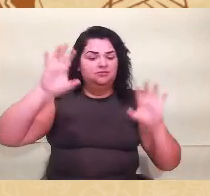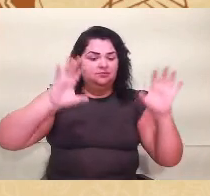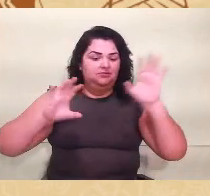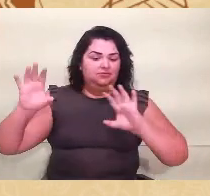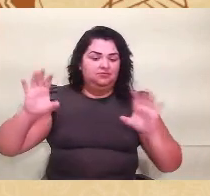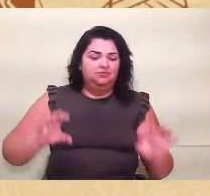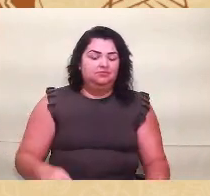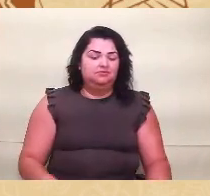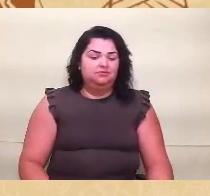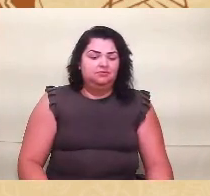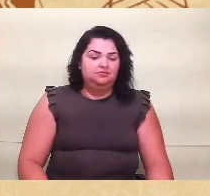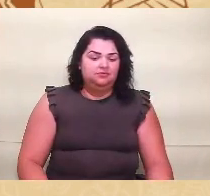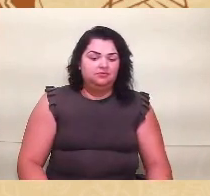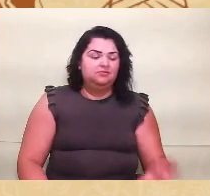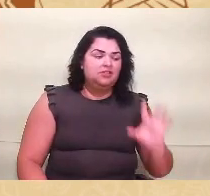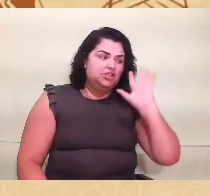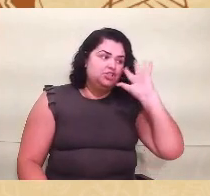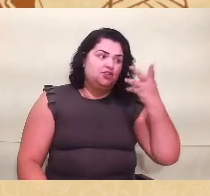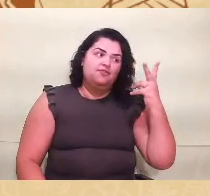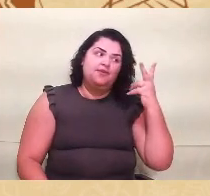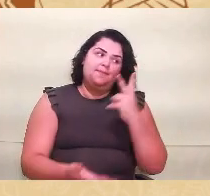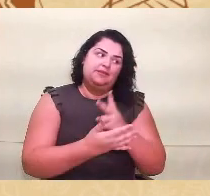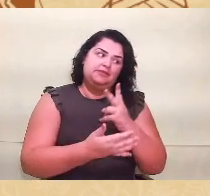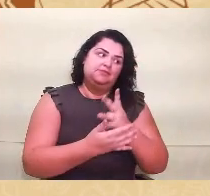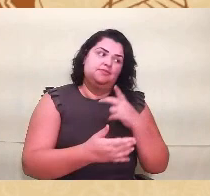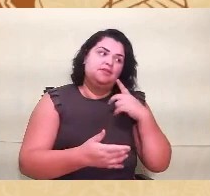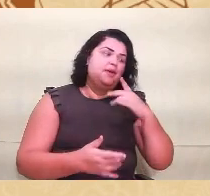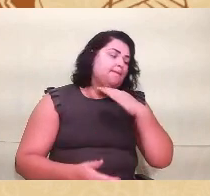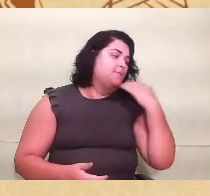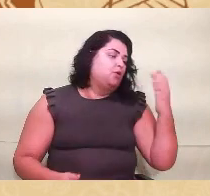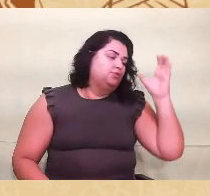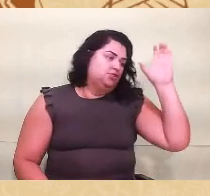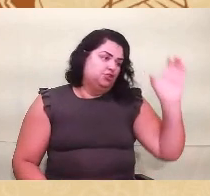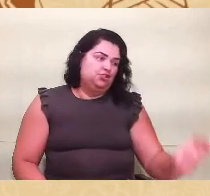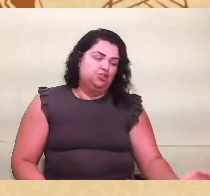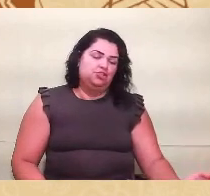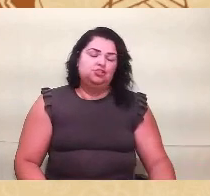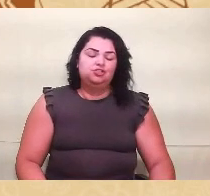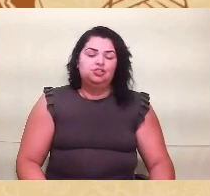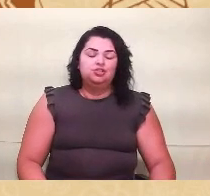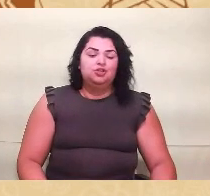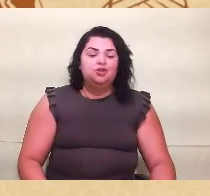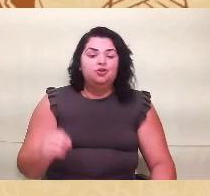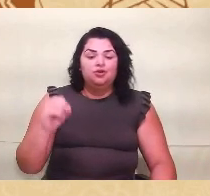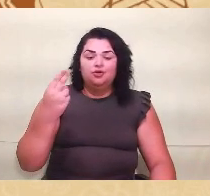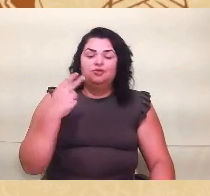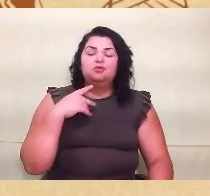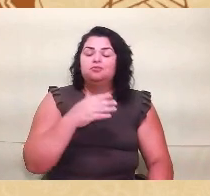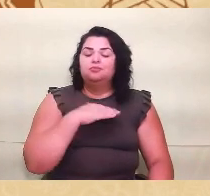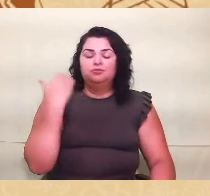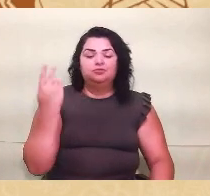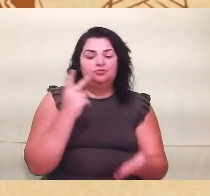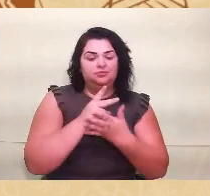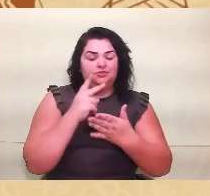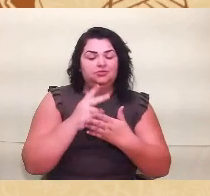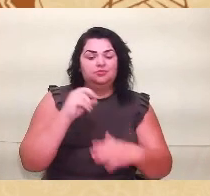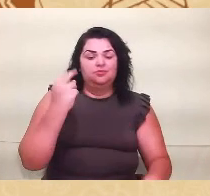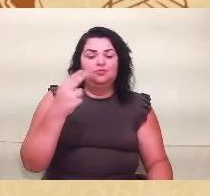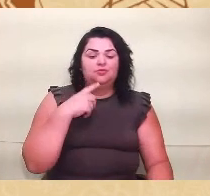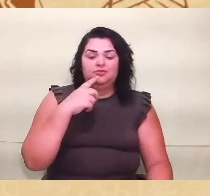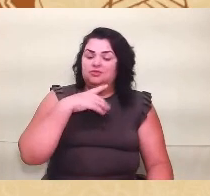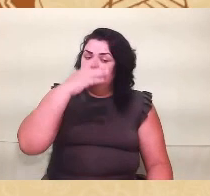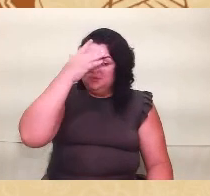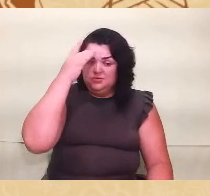Ou se resolvia lá mesmo, matava-se, morria-se, né? Ou matava-se, ou a pessoa era dispensada. Só que